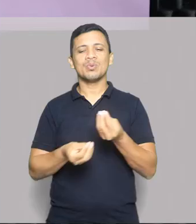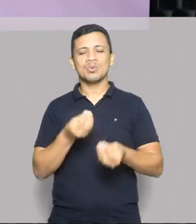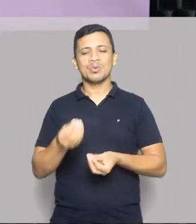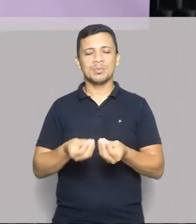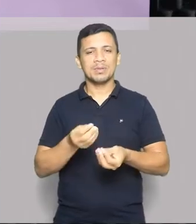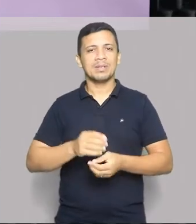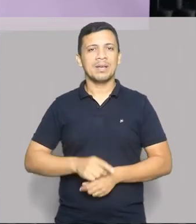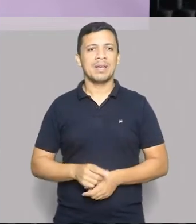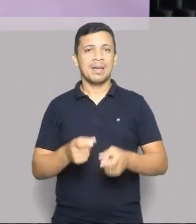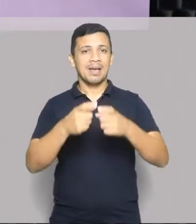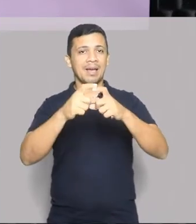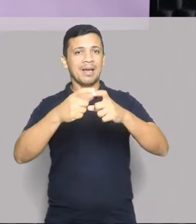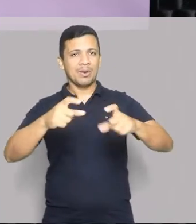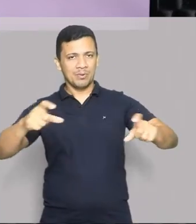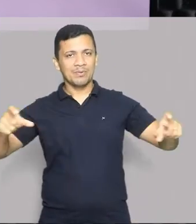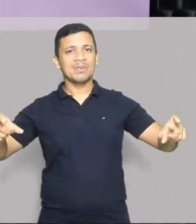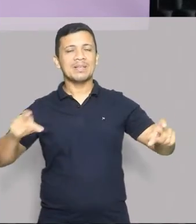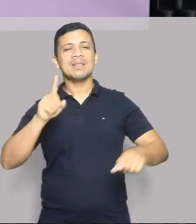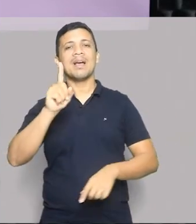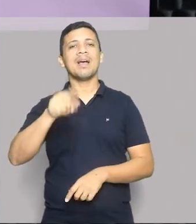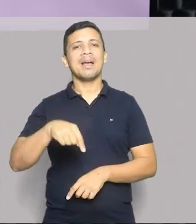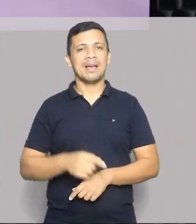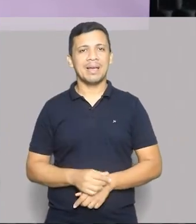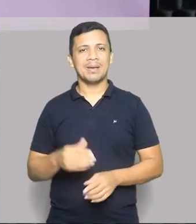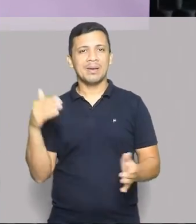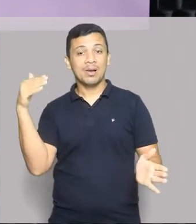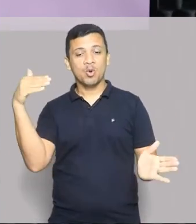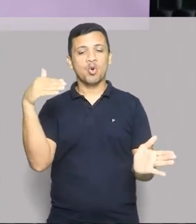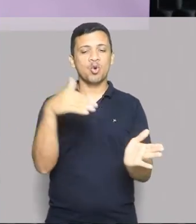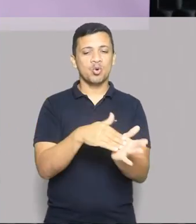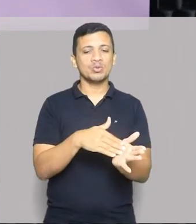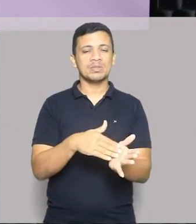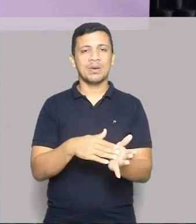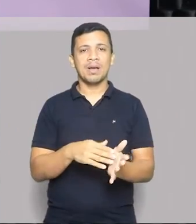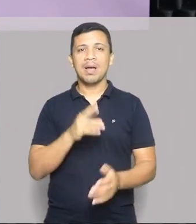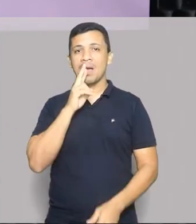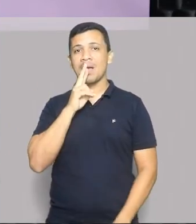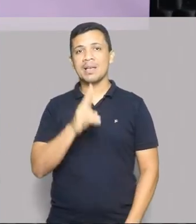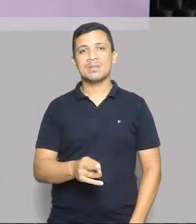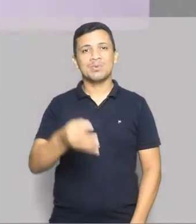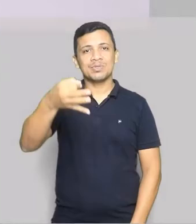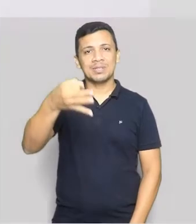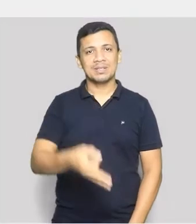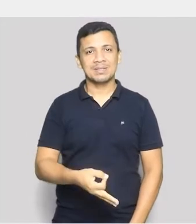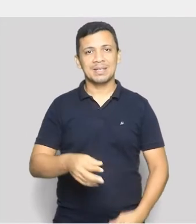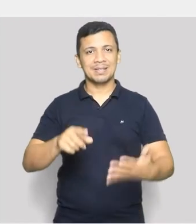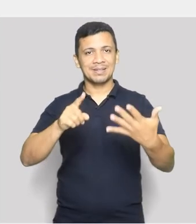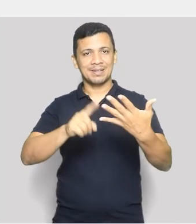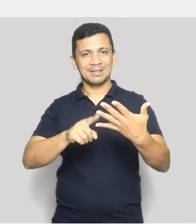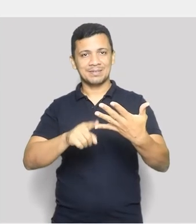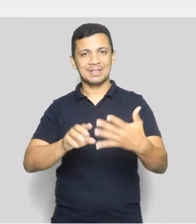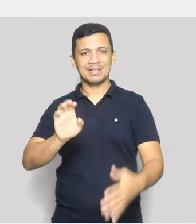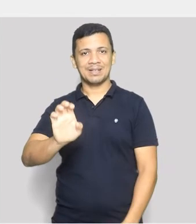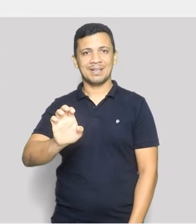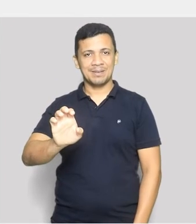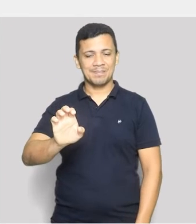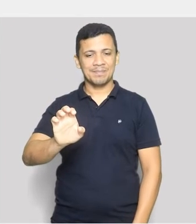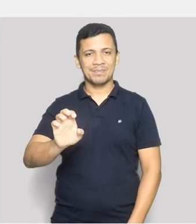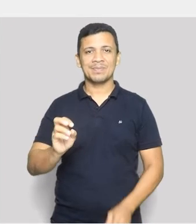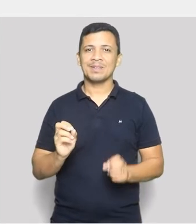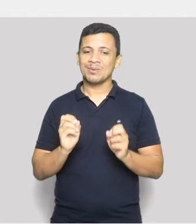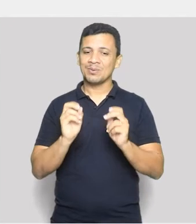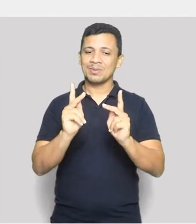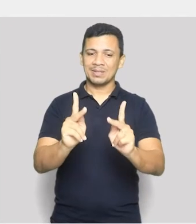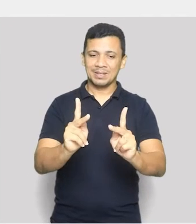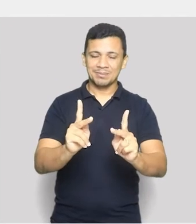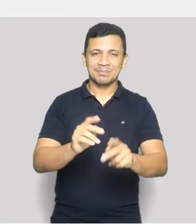de uma ideia de conclusão, opção correta, letra E, tá